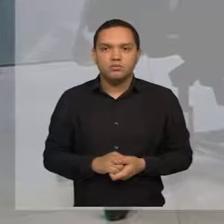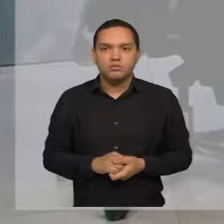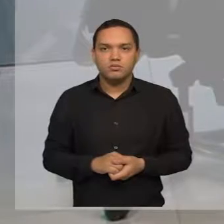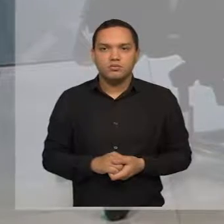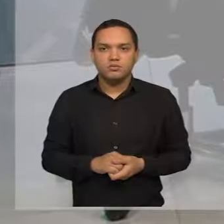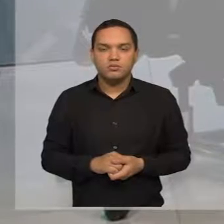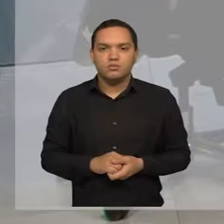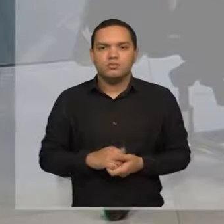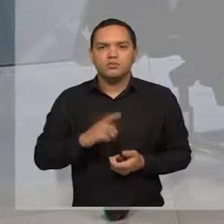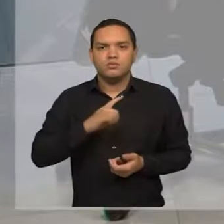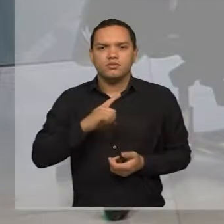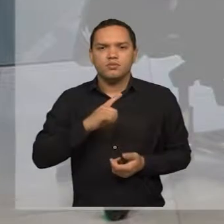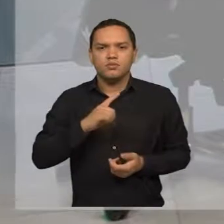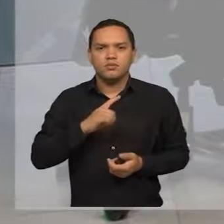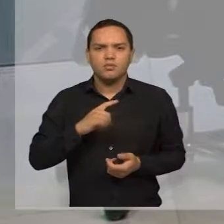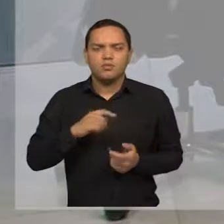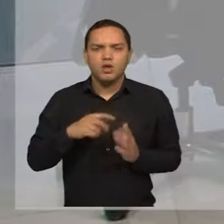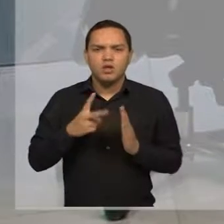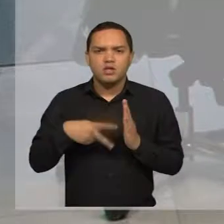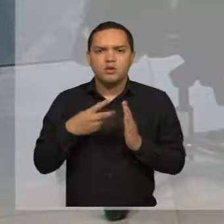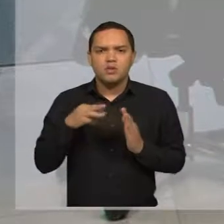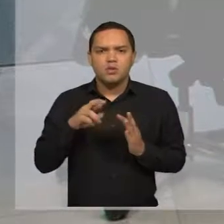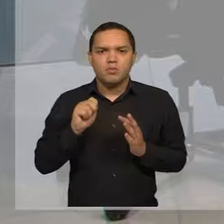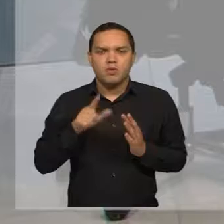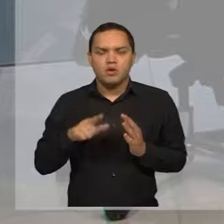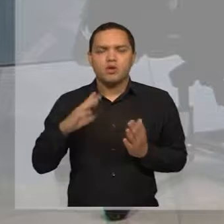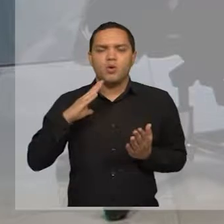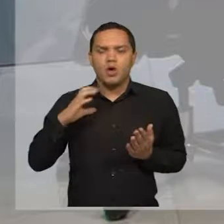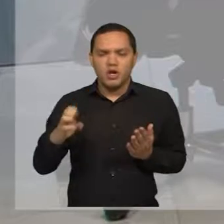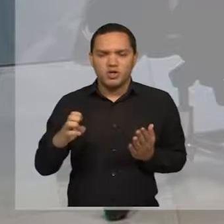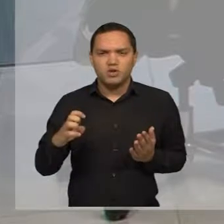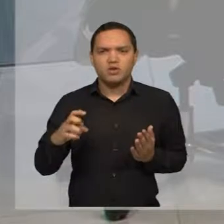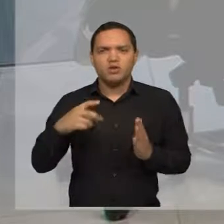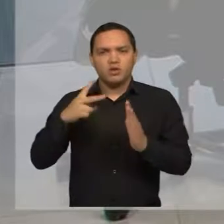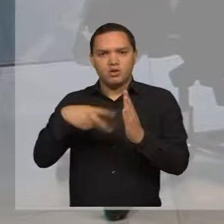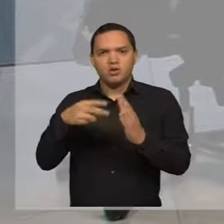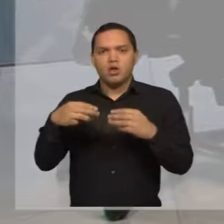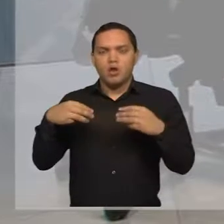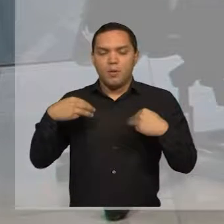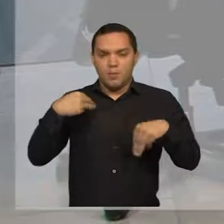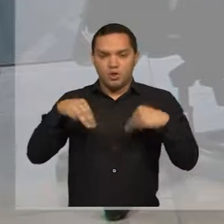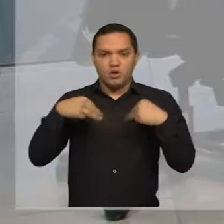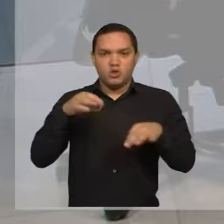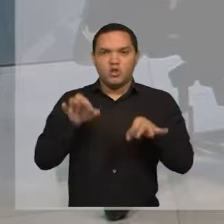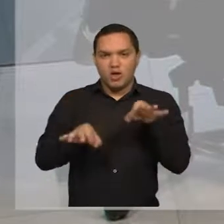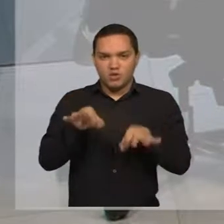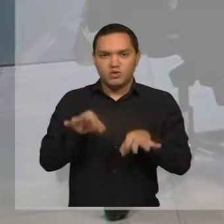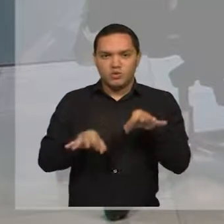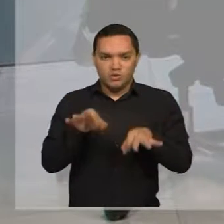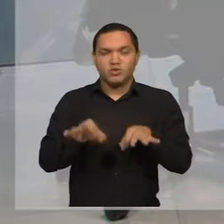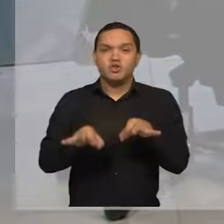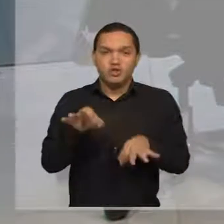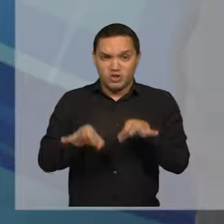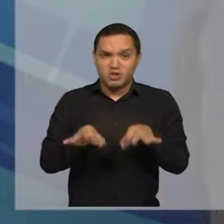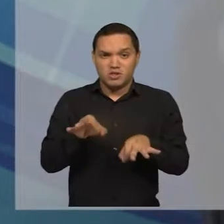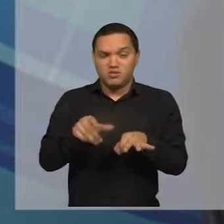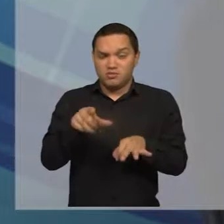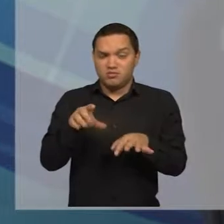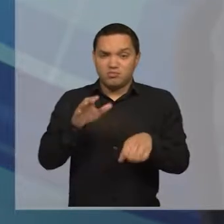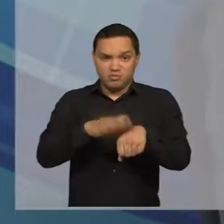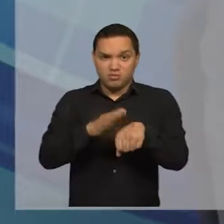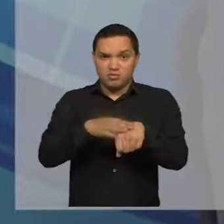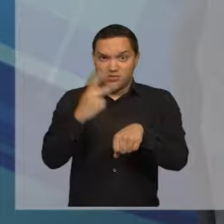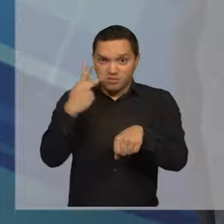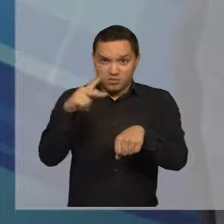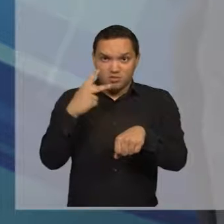símbolo da moral, da ética e dos bons costumes hoje no Brasil, que é o ministro da Justiça, né? É que a gente esperava... E está ligado a ele, né? Dizer, hoje